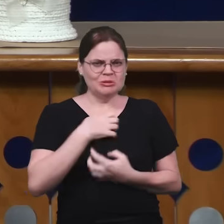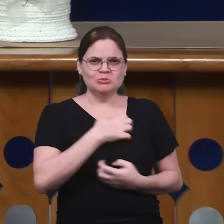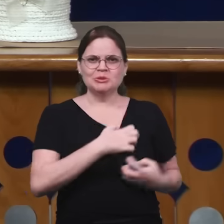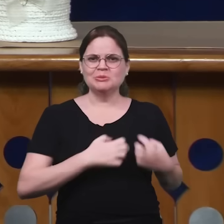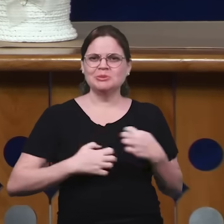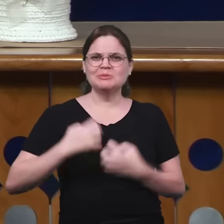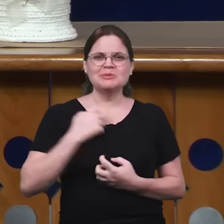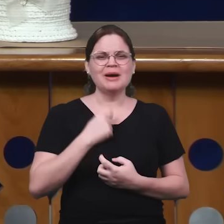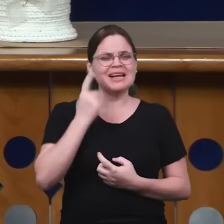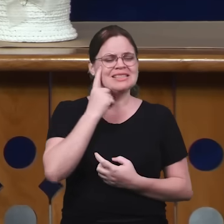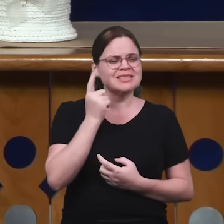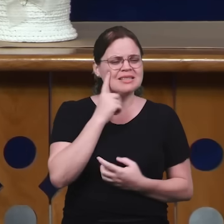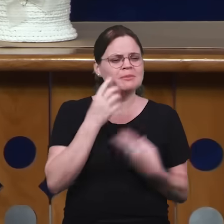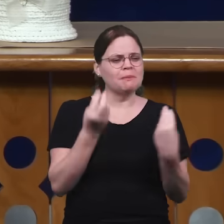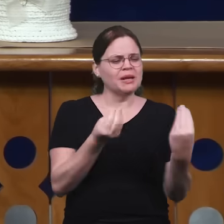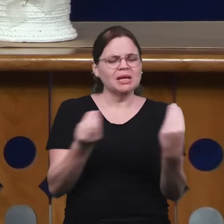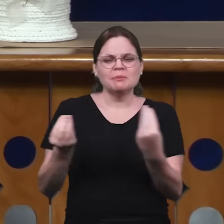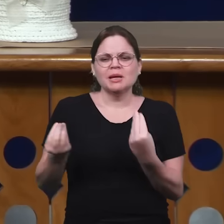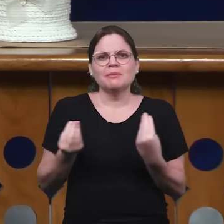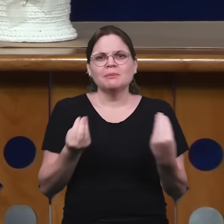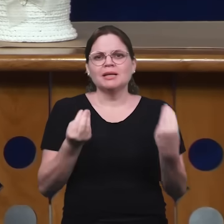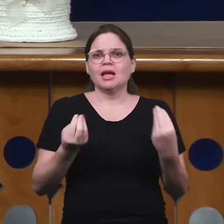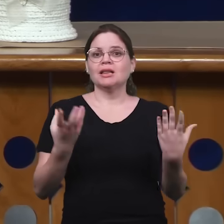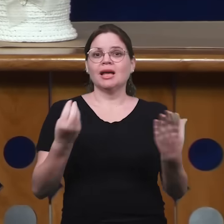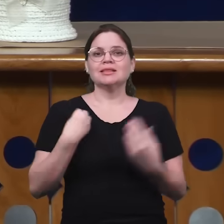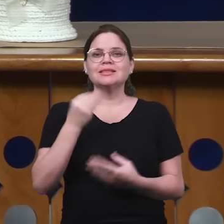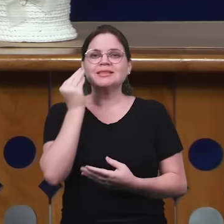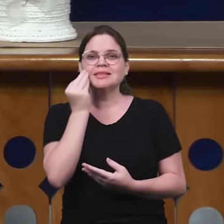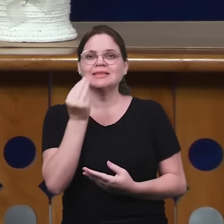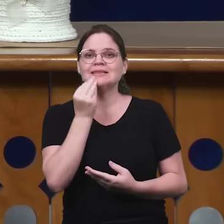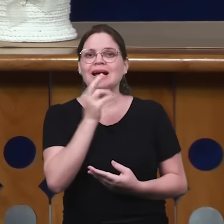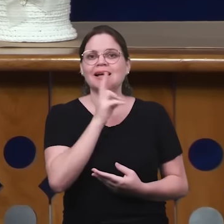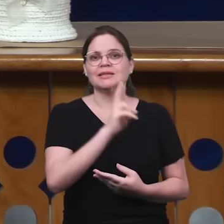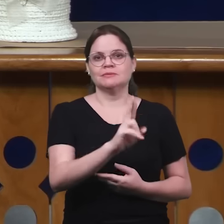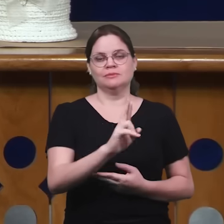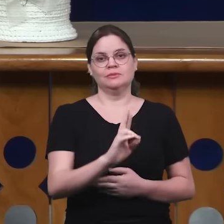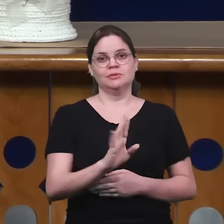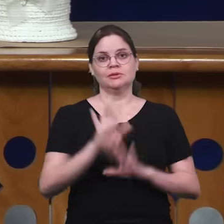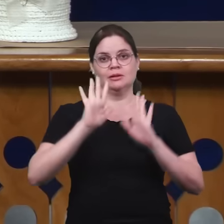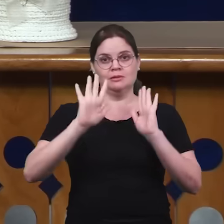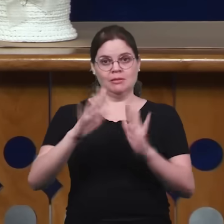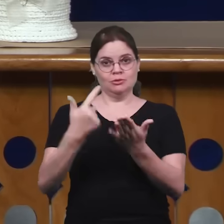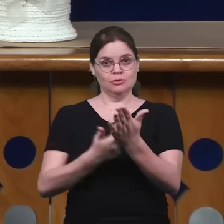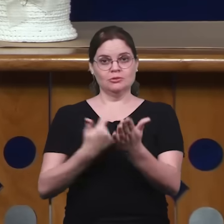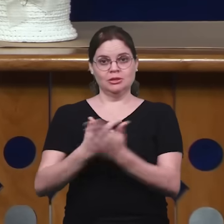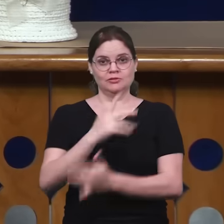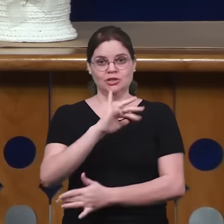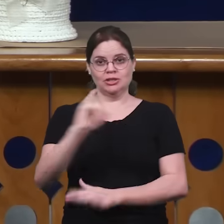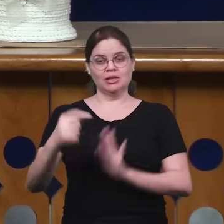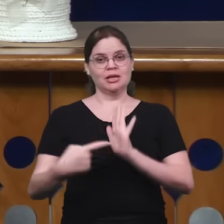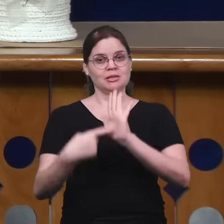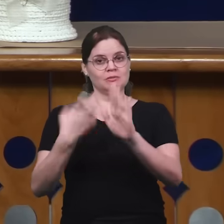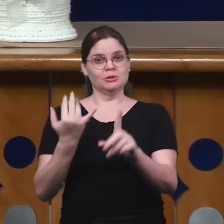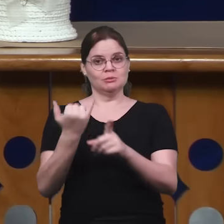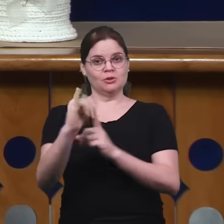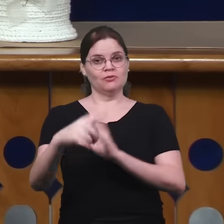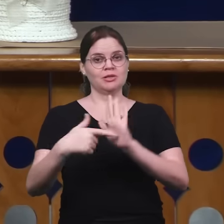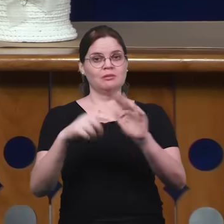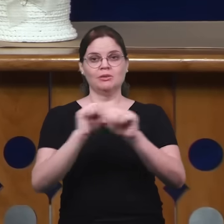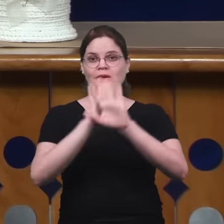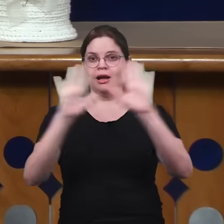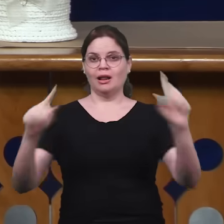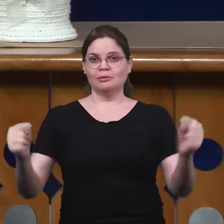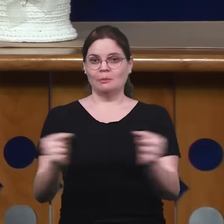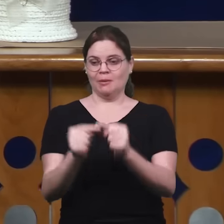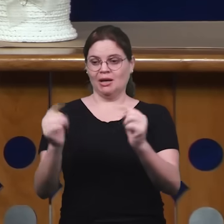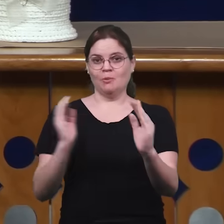busca resposta a todos os momentos. E o profeta, ele deixa uma palavra para nós. E essa palavra tem toda ligação